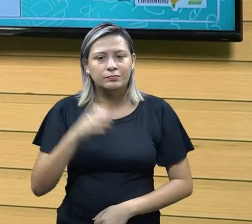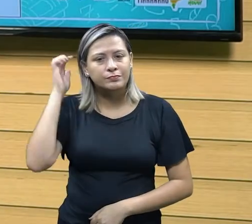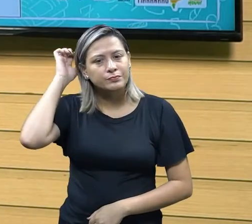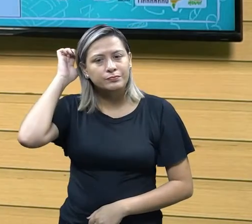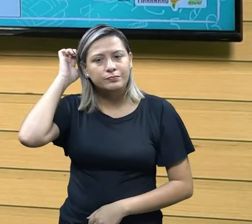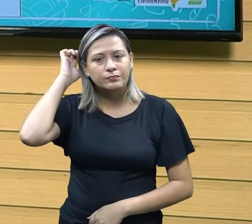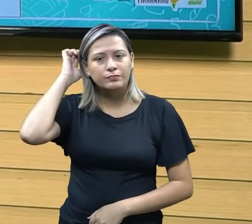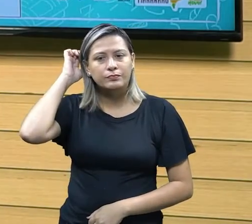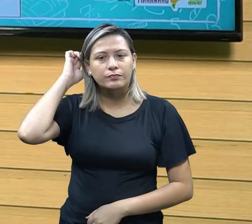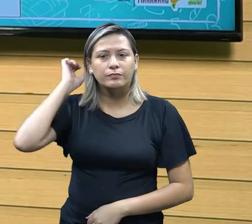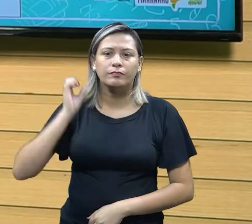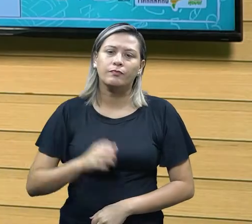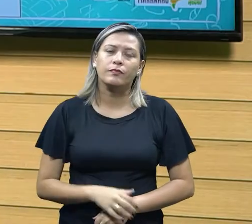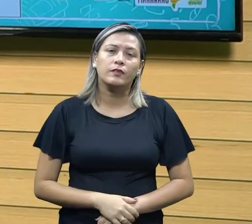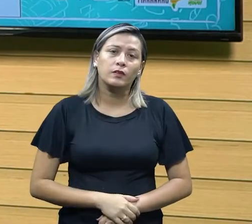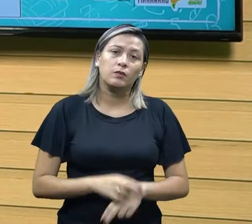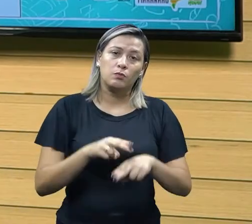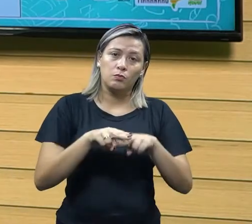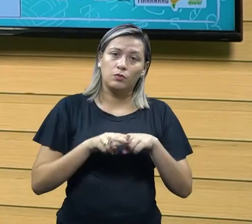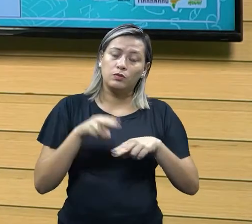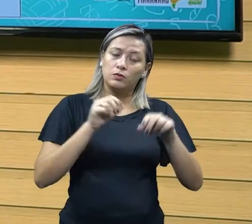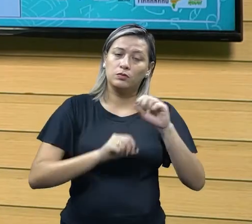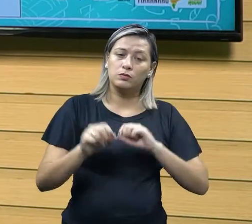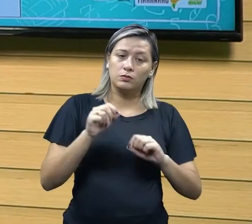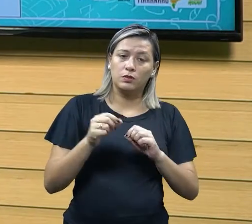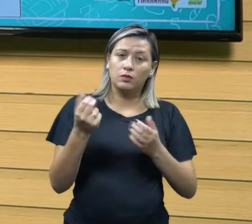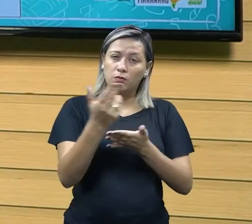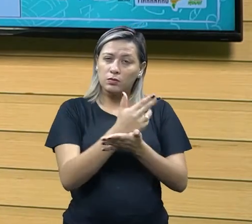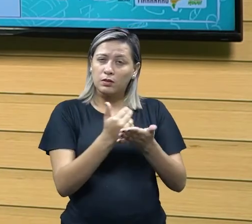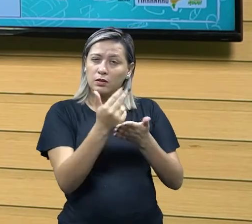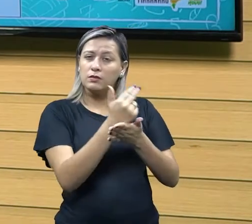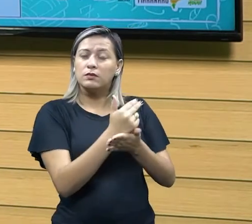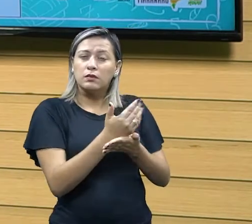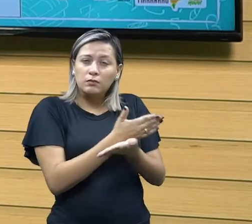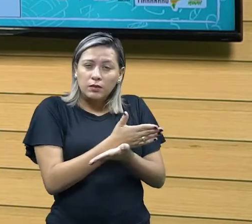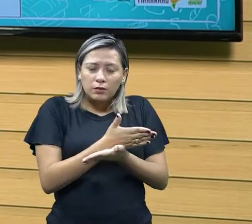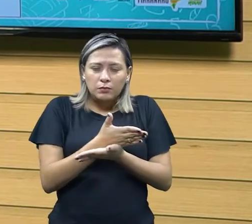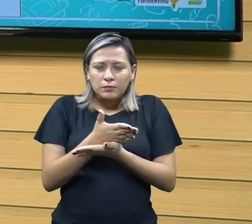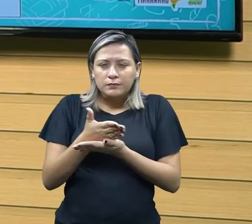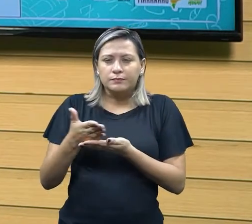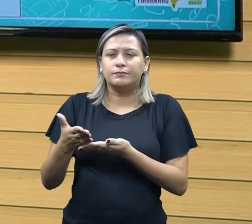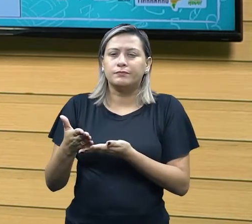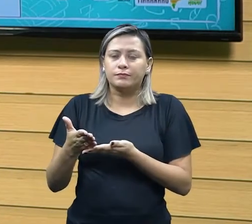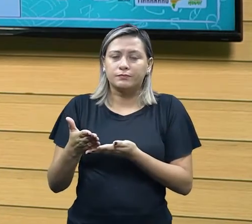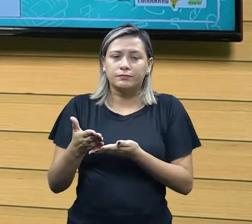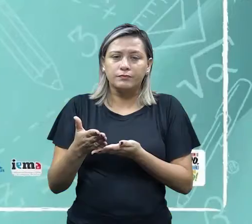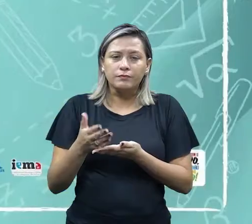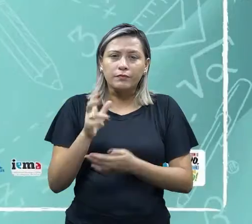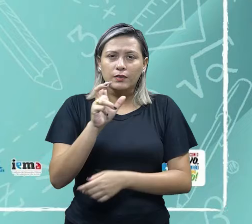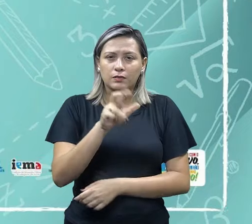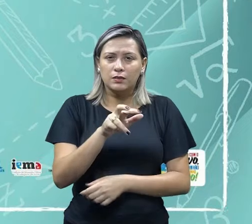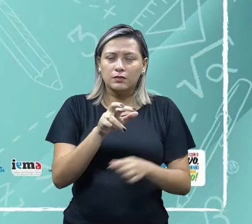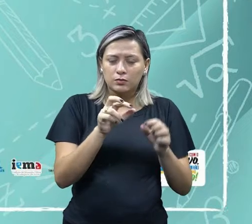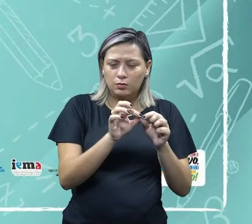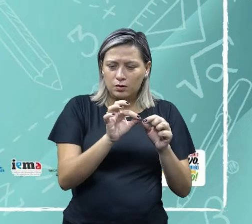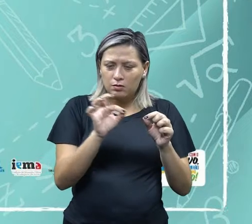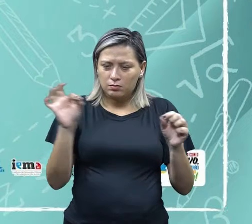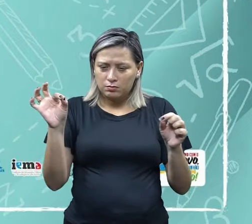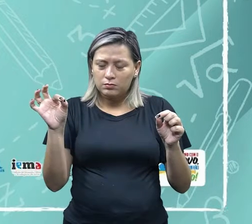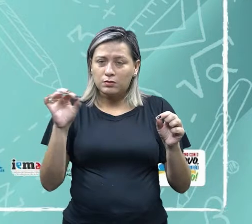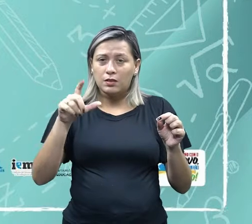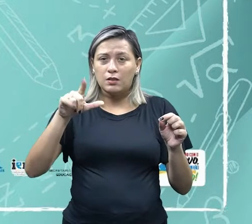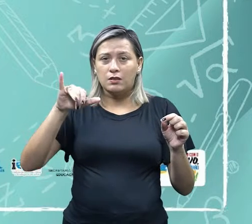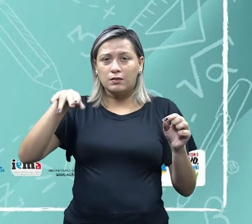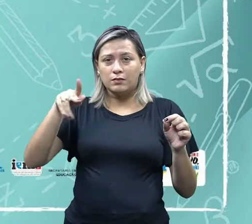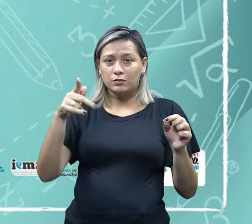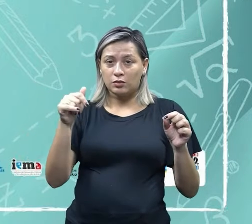for iniciar a linha, quando você aciona a tecla linha,